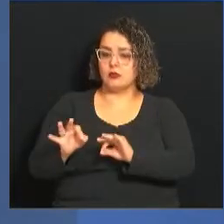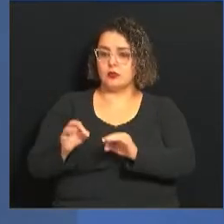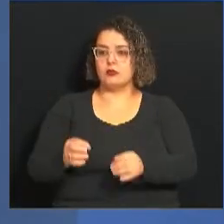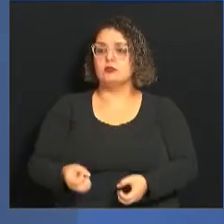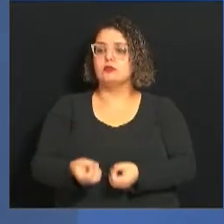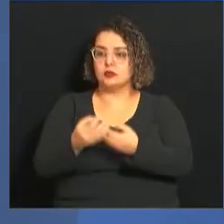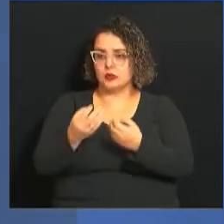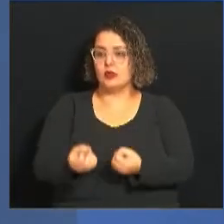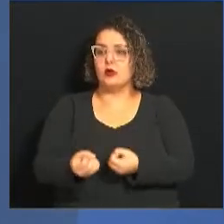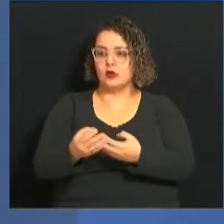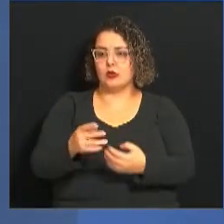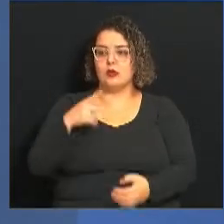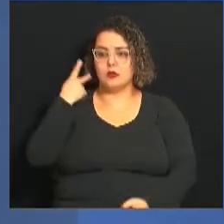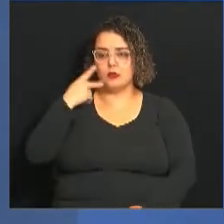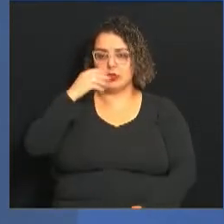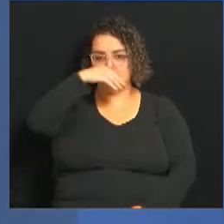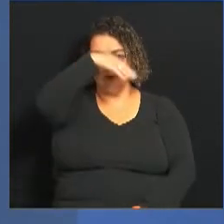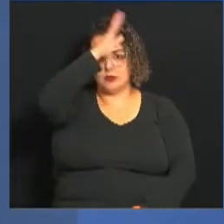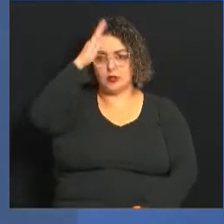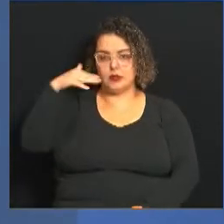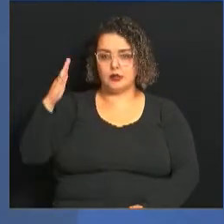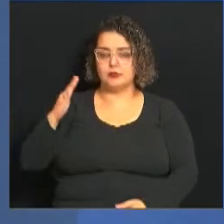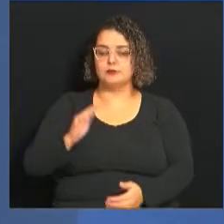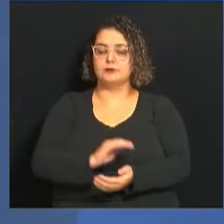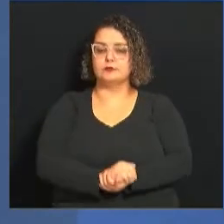informações é Mariana Meira.